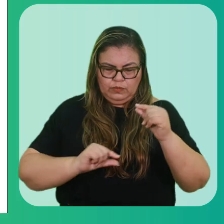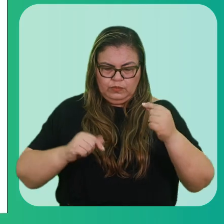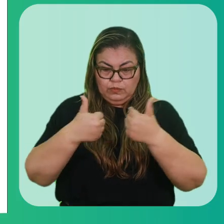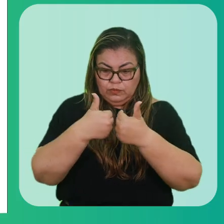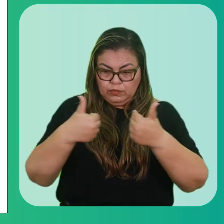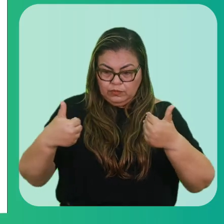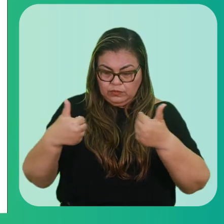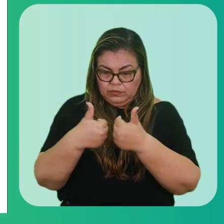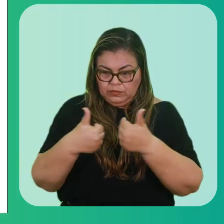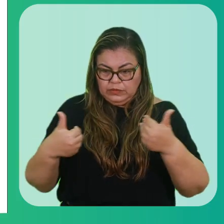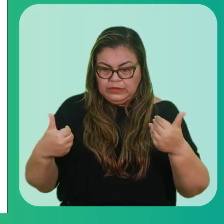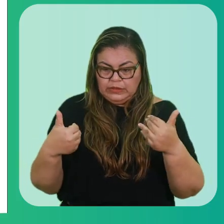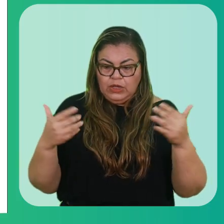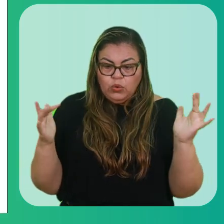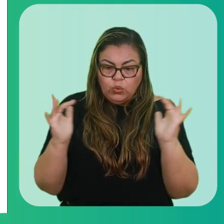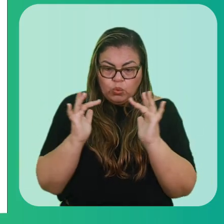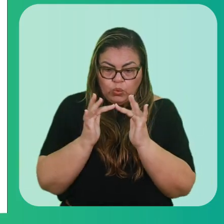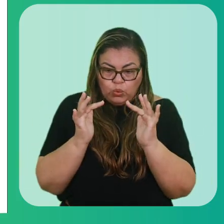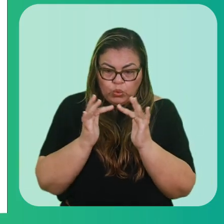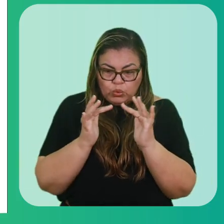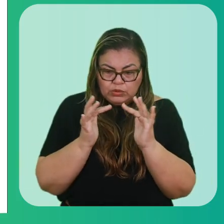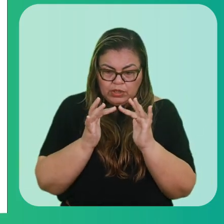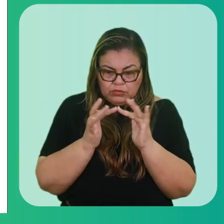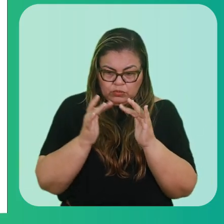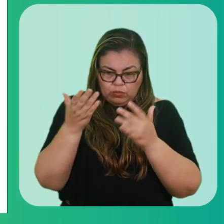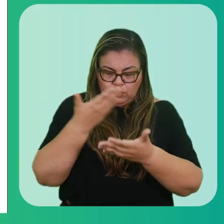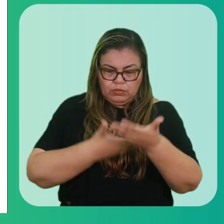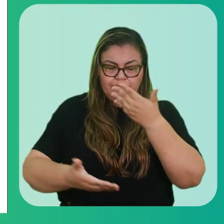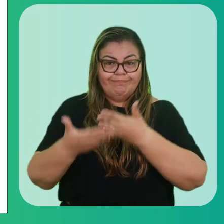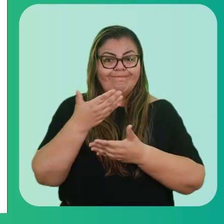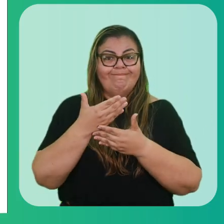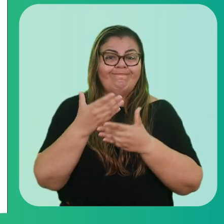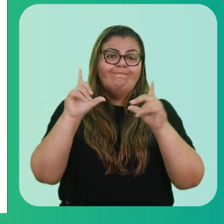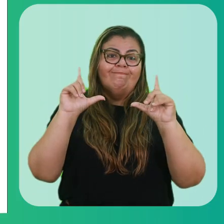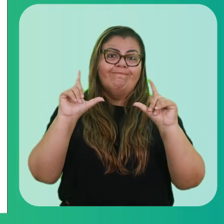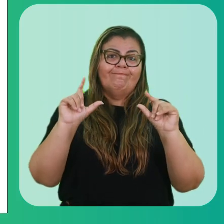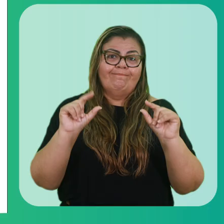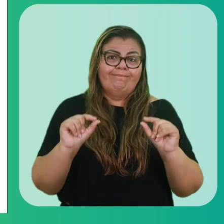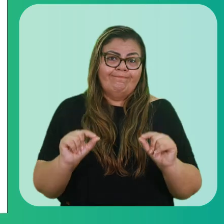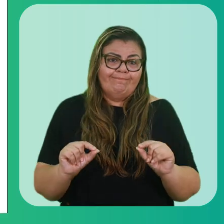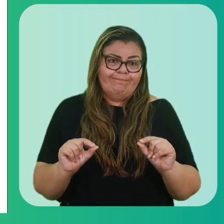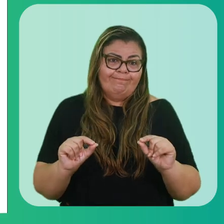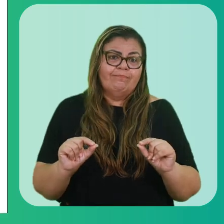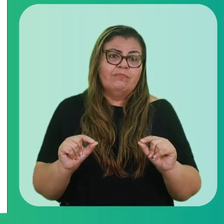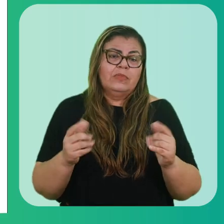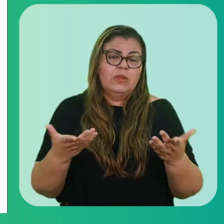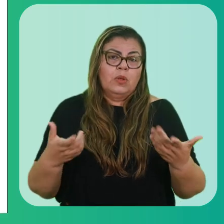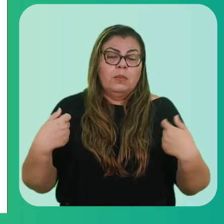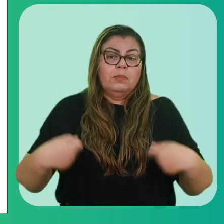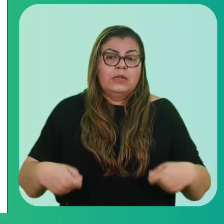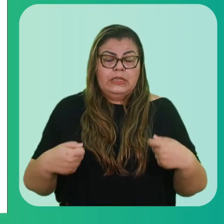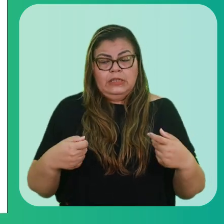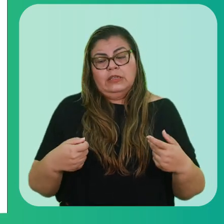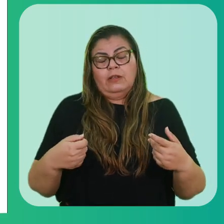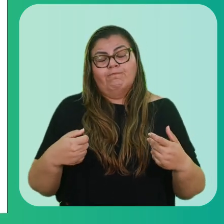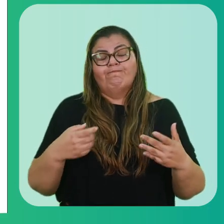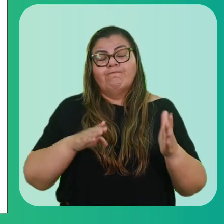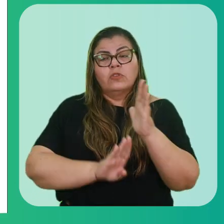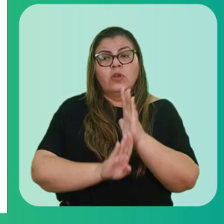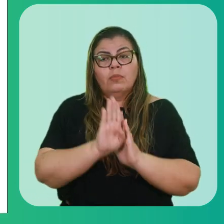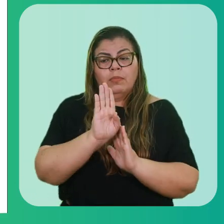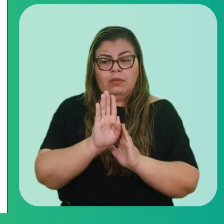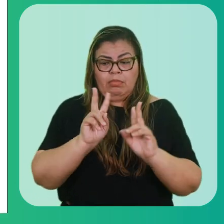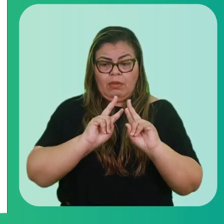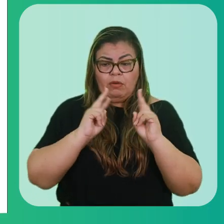a interação entre elas passe a desaparecer. E para isso acontecer, então nós teremos que aumentar o volume do